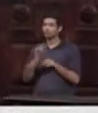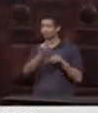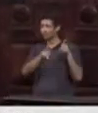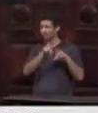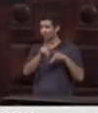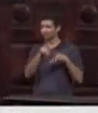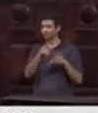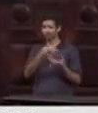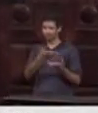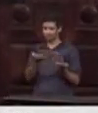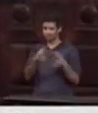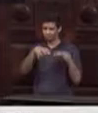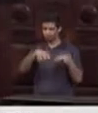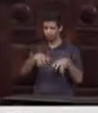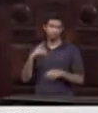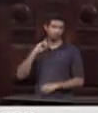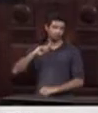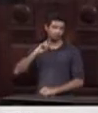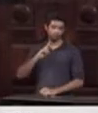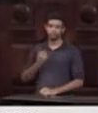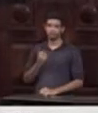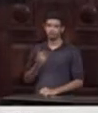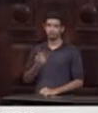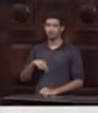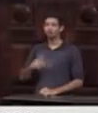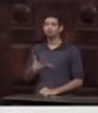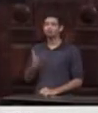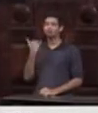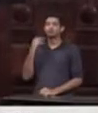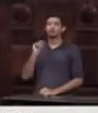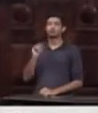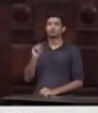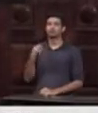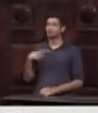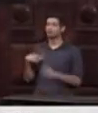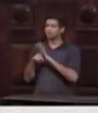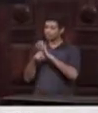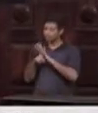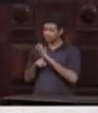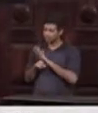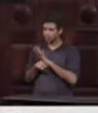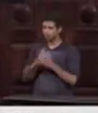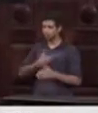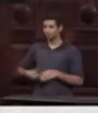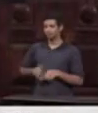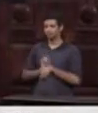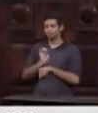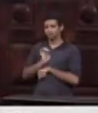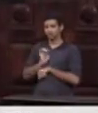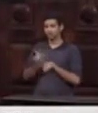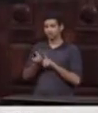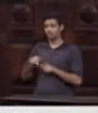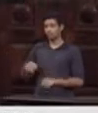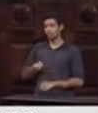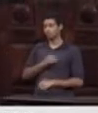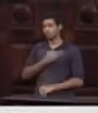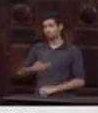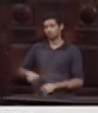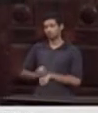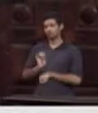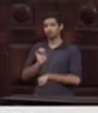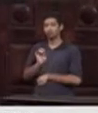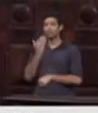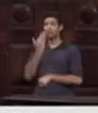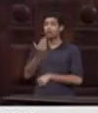carioca e fluminense. Nós queremos saber a avaliação do governo do Estado e queremos que o governo do Estado apresente de maneira